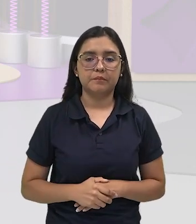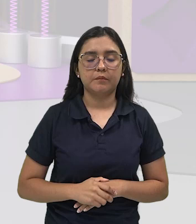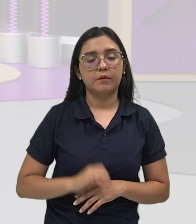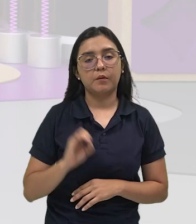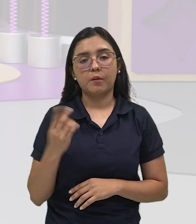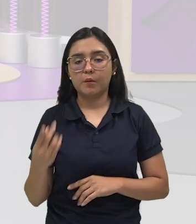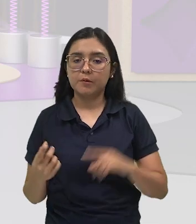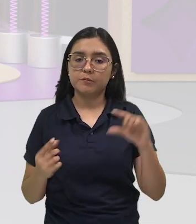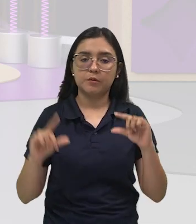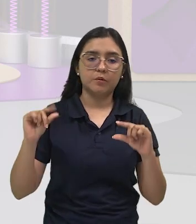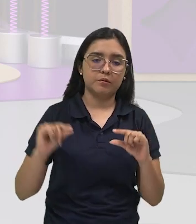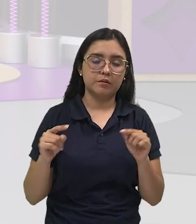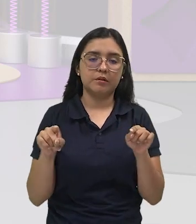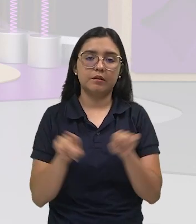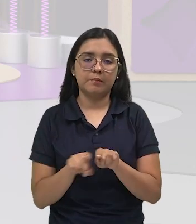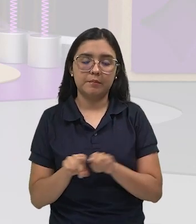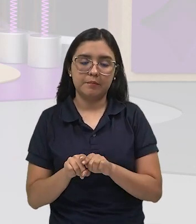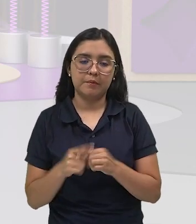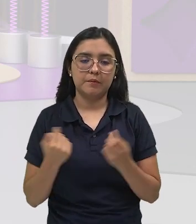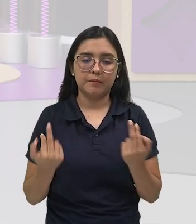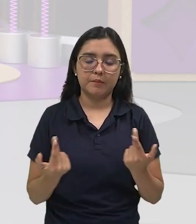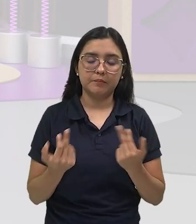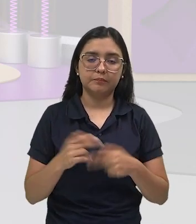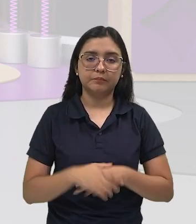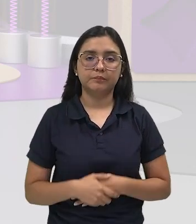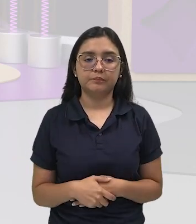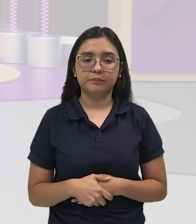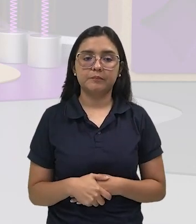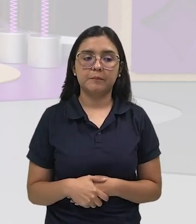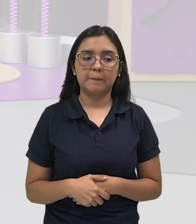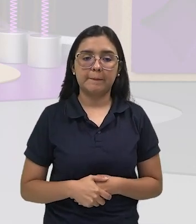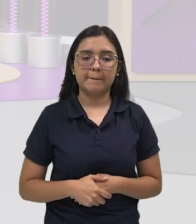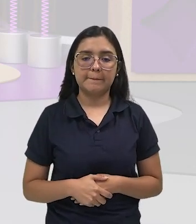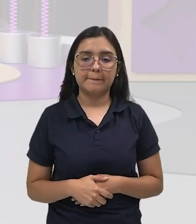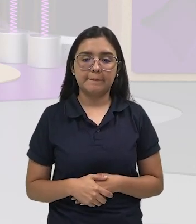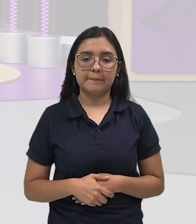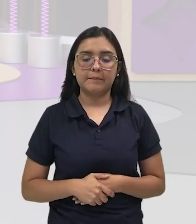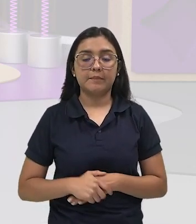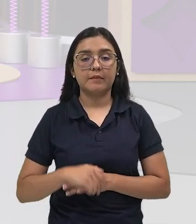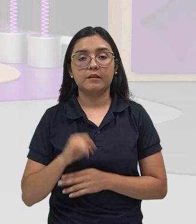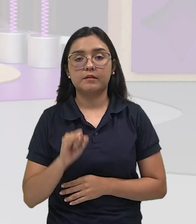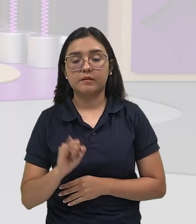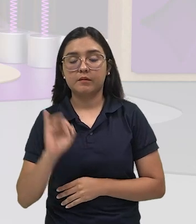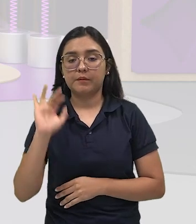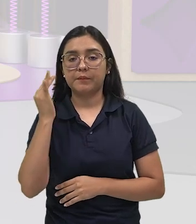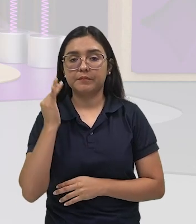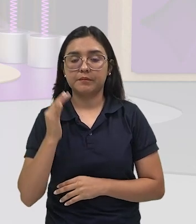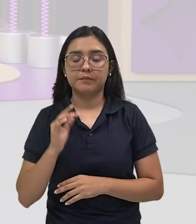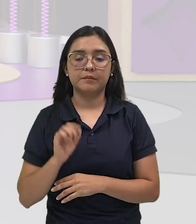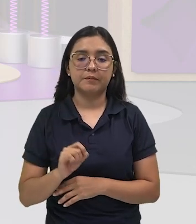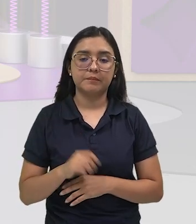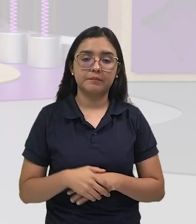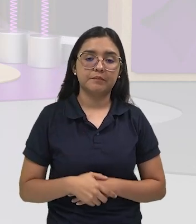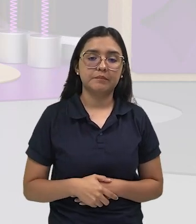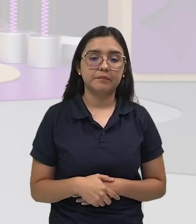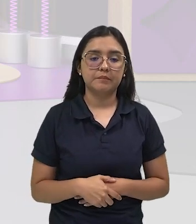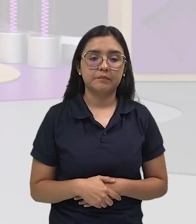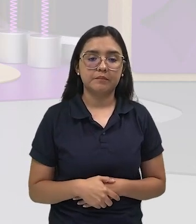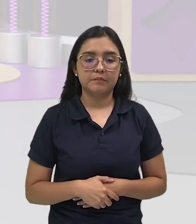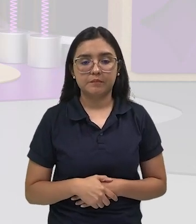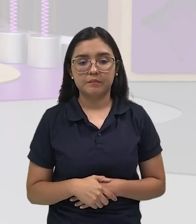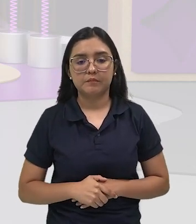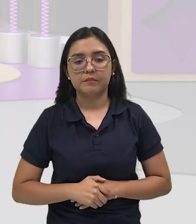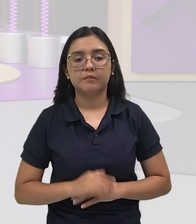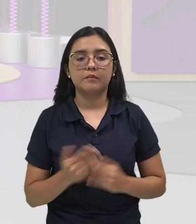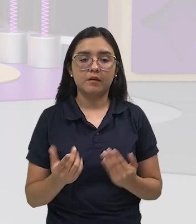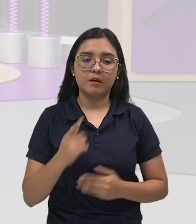uma diminui, a outra também diminui. Quando isso acontecer, você está diante